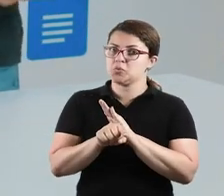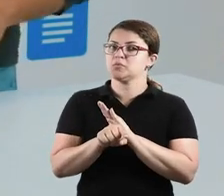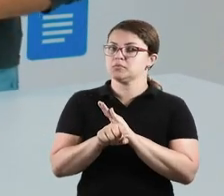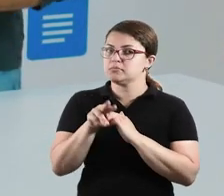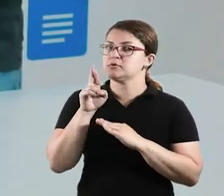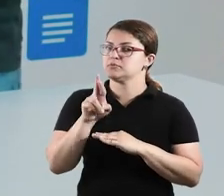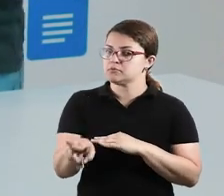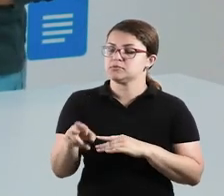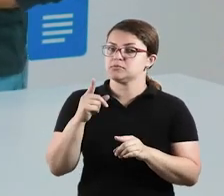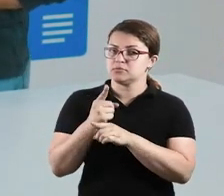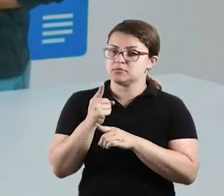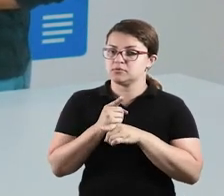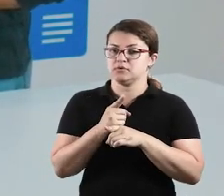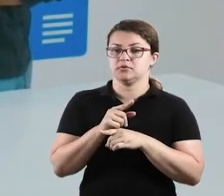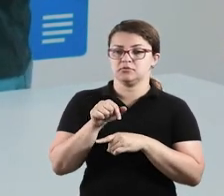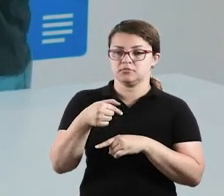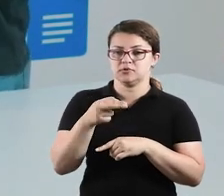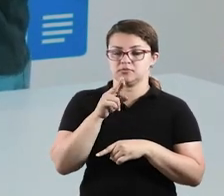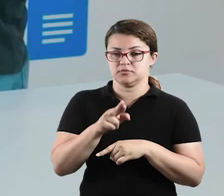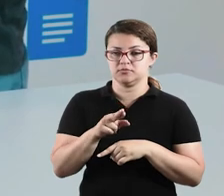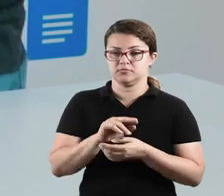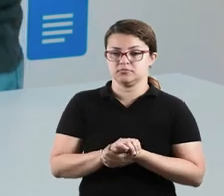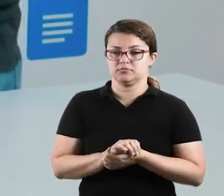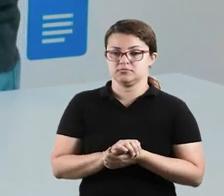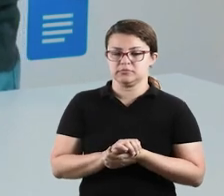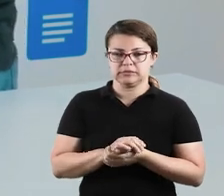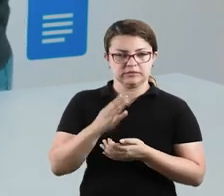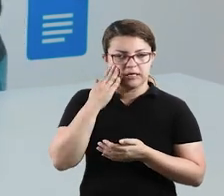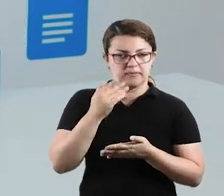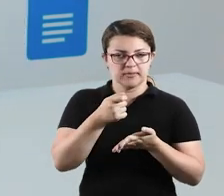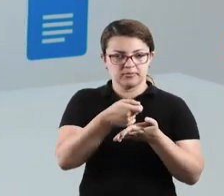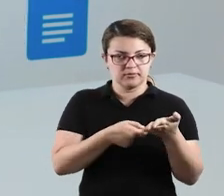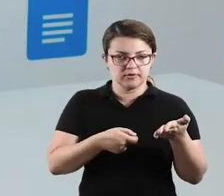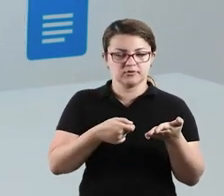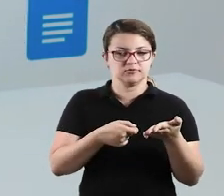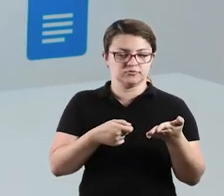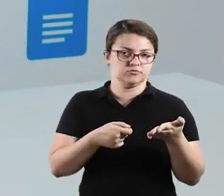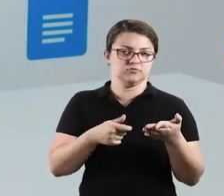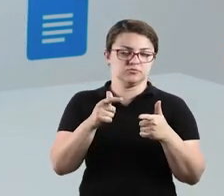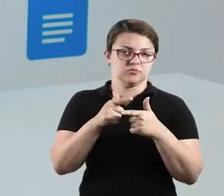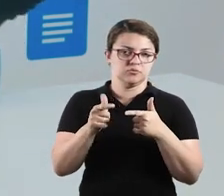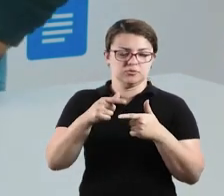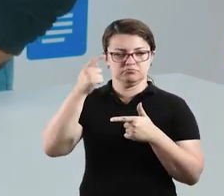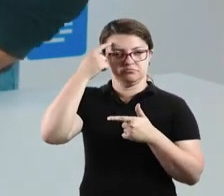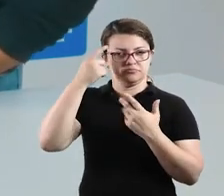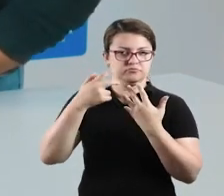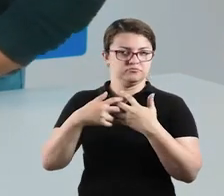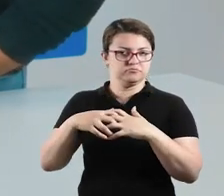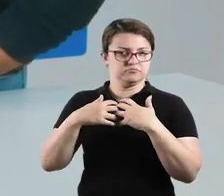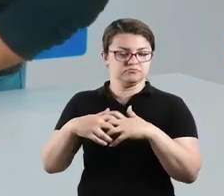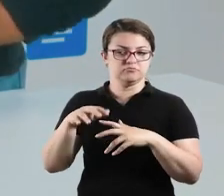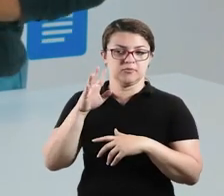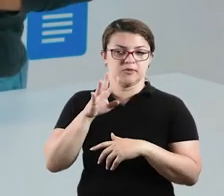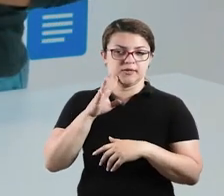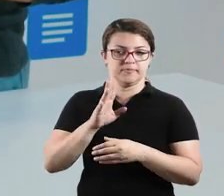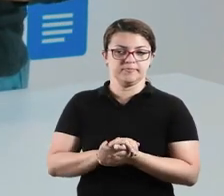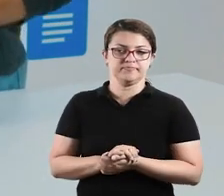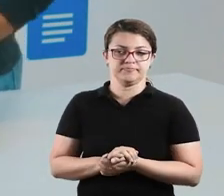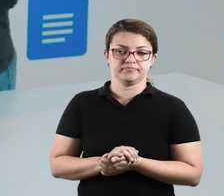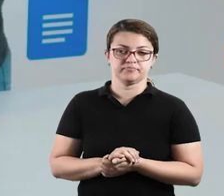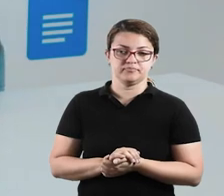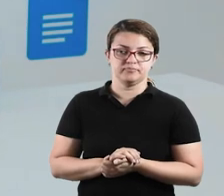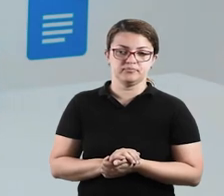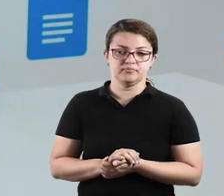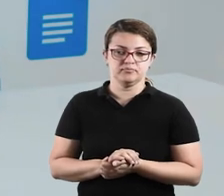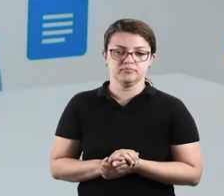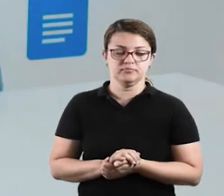responder, né? E responde a pergunta. Fazer o texto da situação problema, muito legal. No B está um pouquinho mais